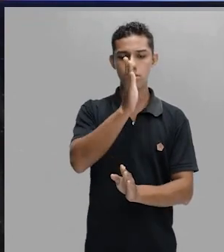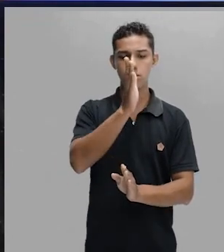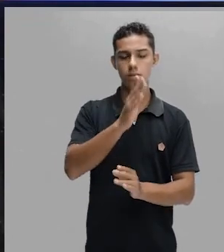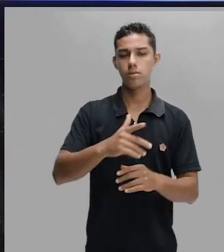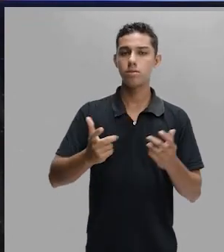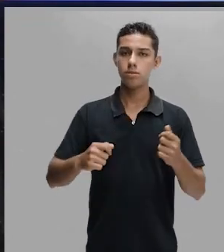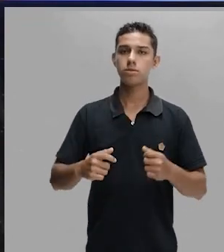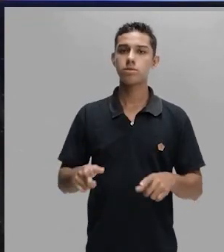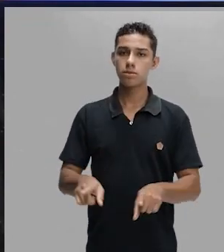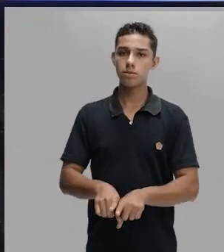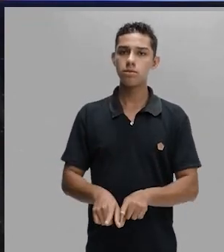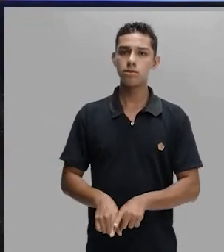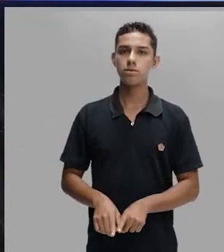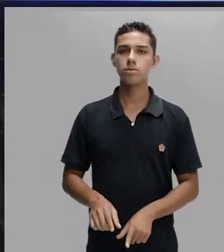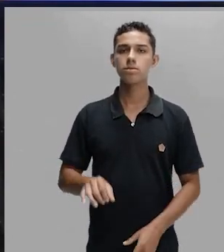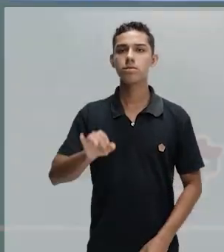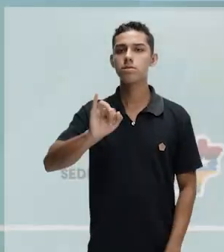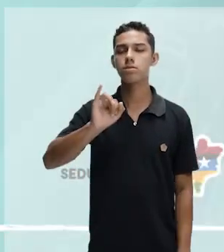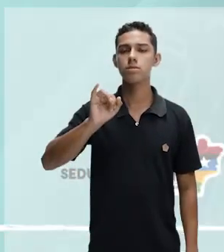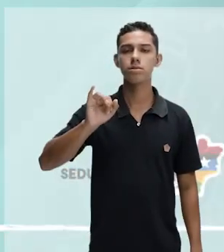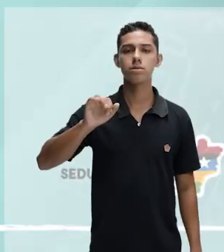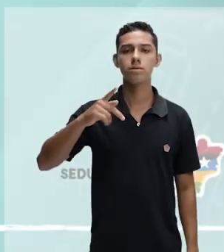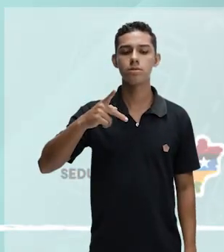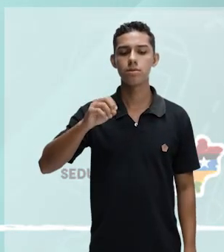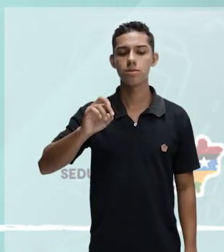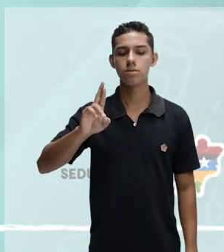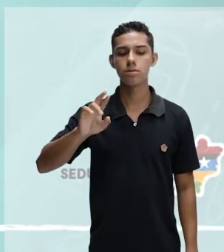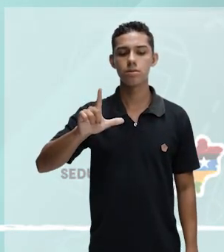a hiperlordose, mas nós temos a hipolordose.